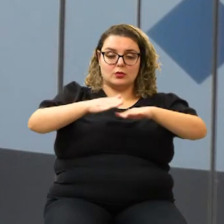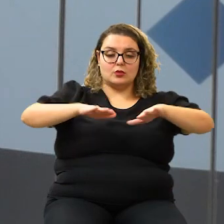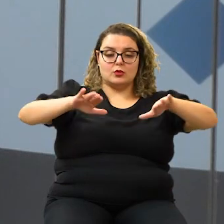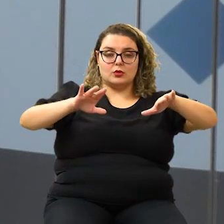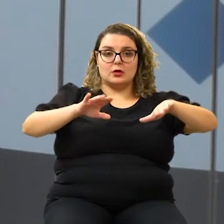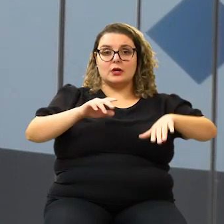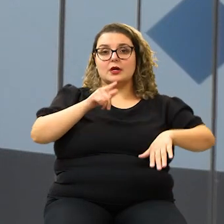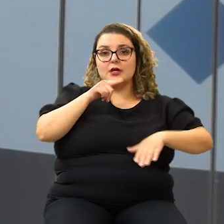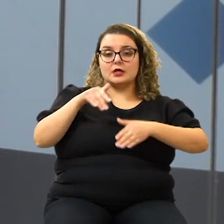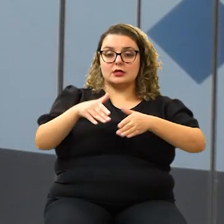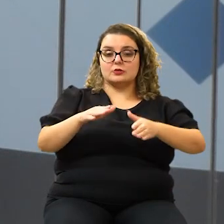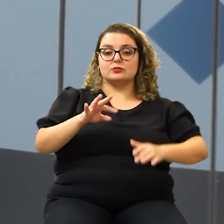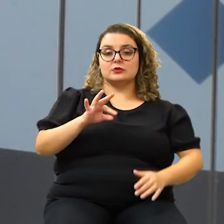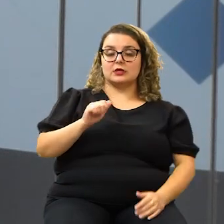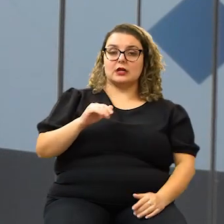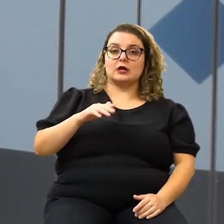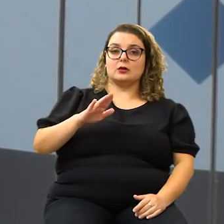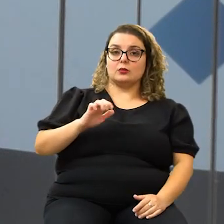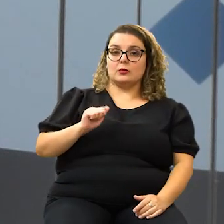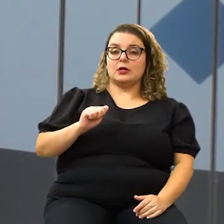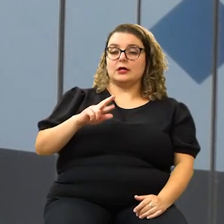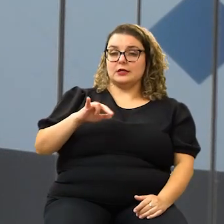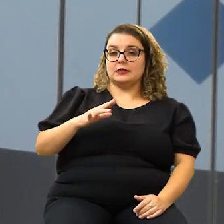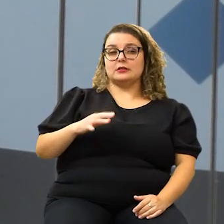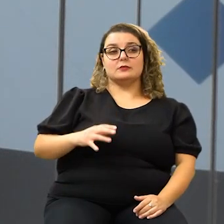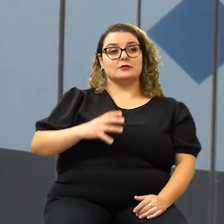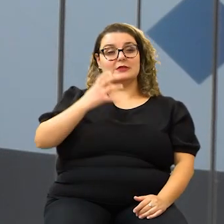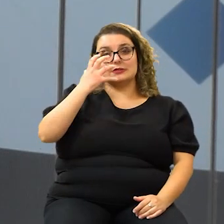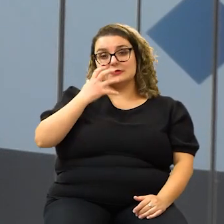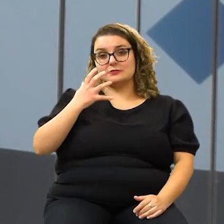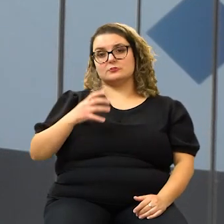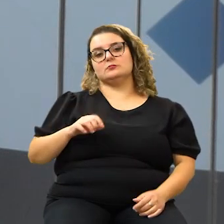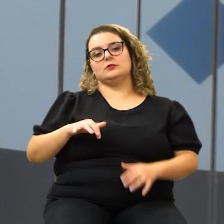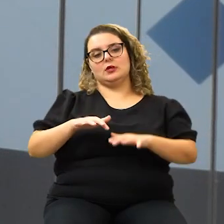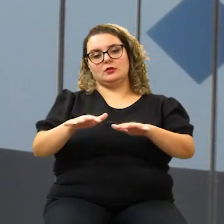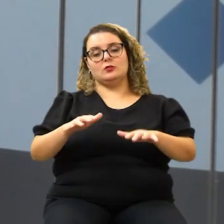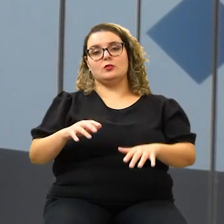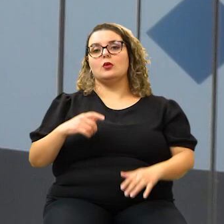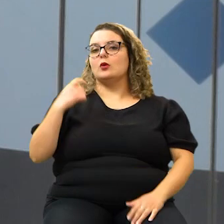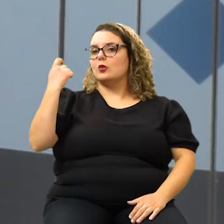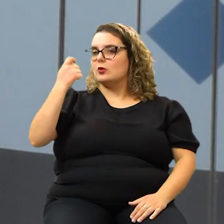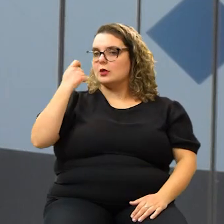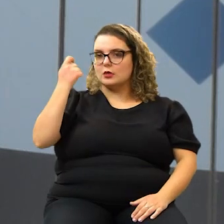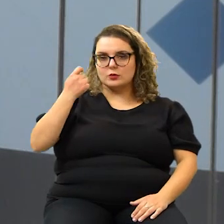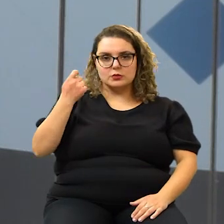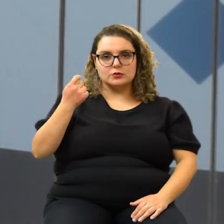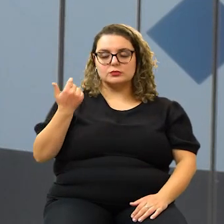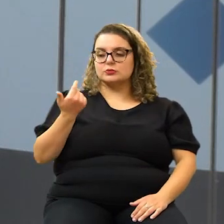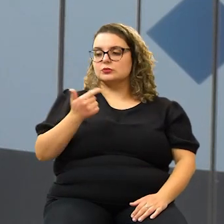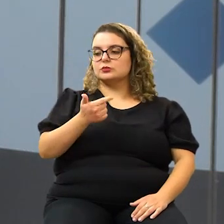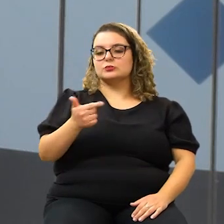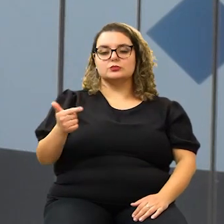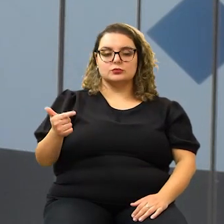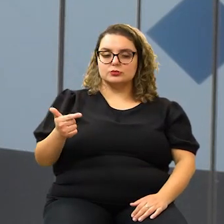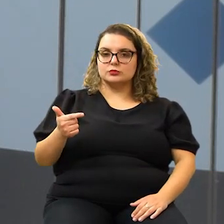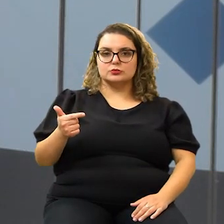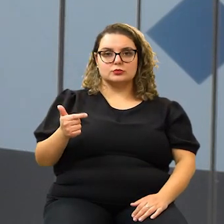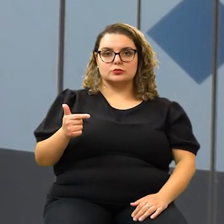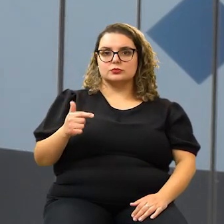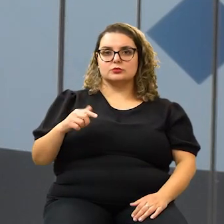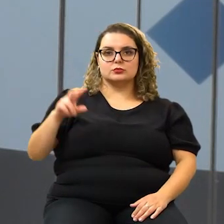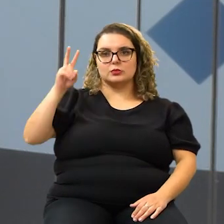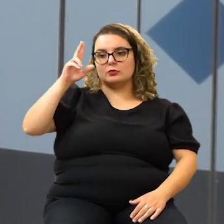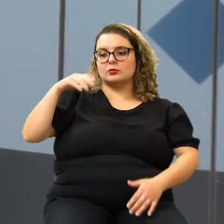que já foi severamente atingido, né? Mas de forma geral, o Rio Grande do Sul ele não tem uma trajetória